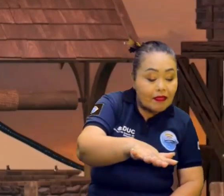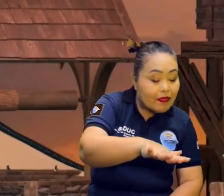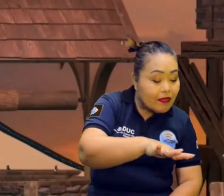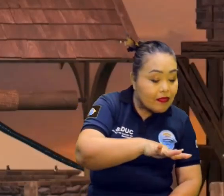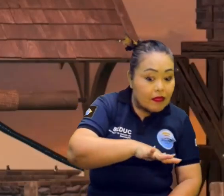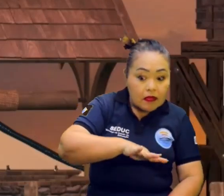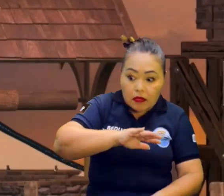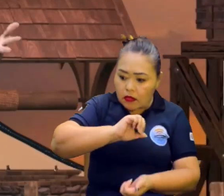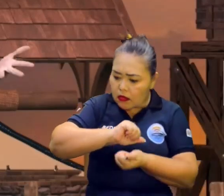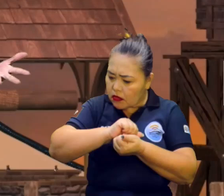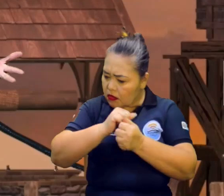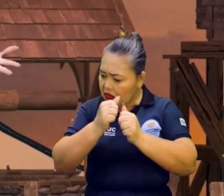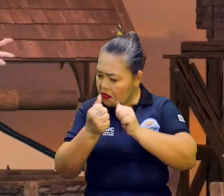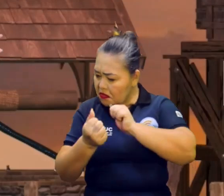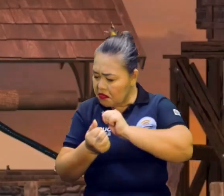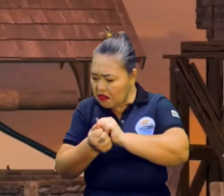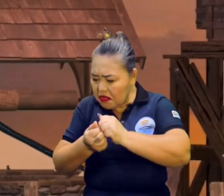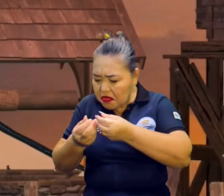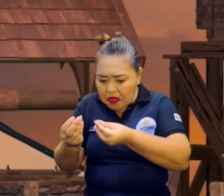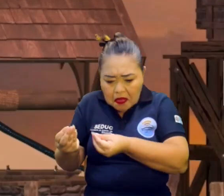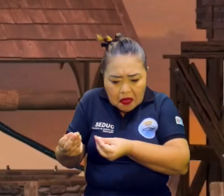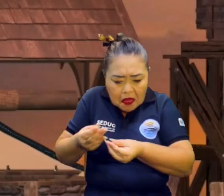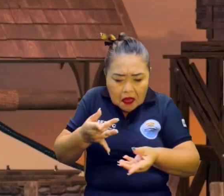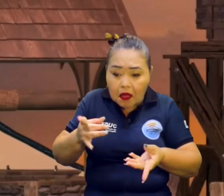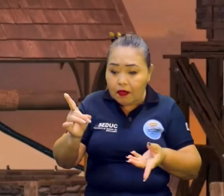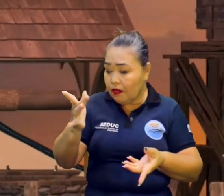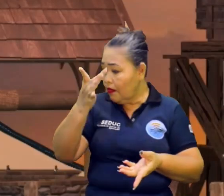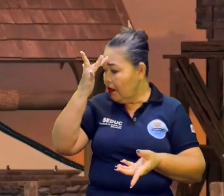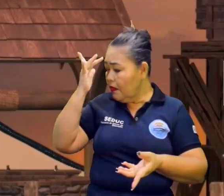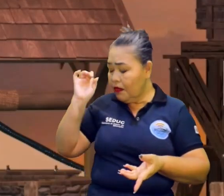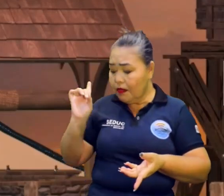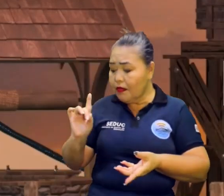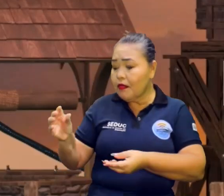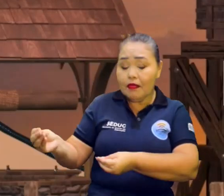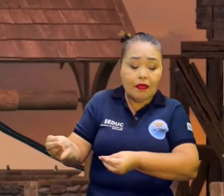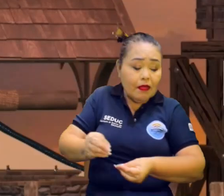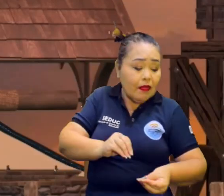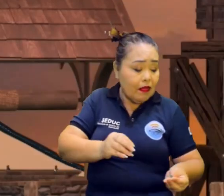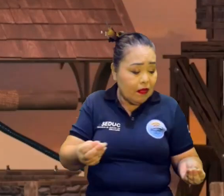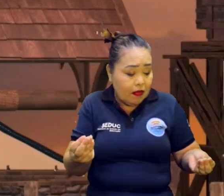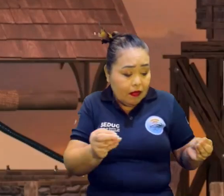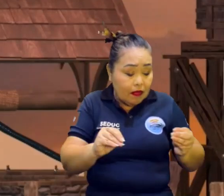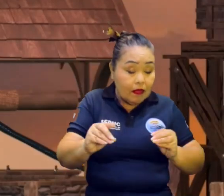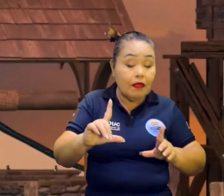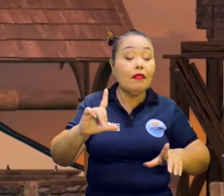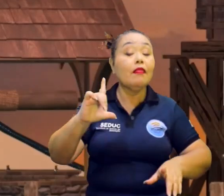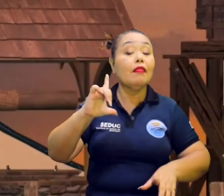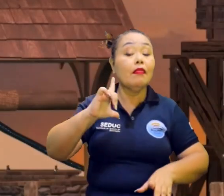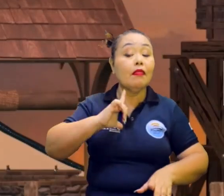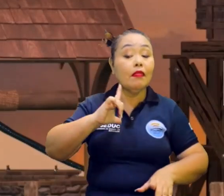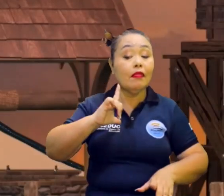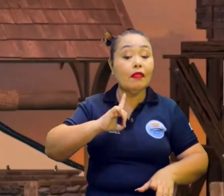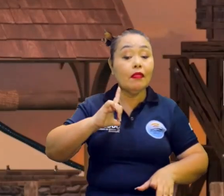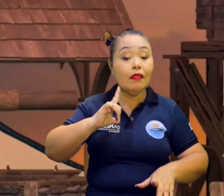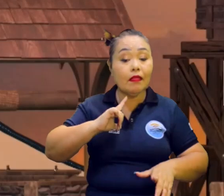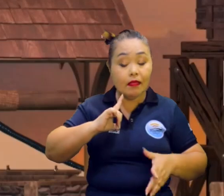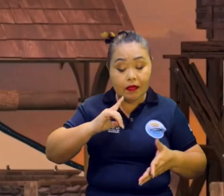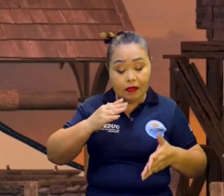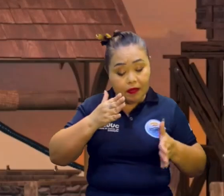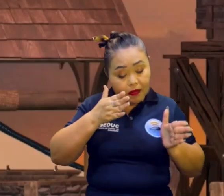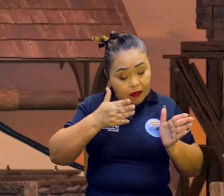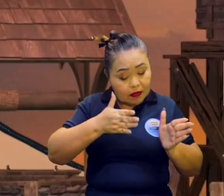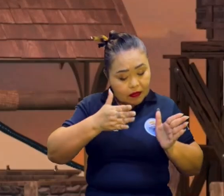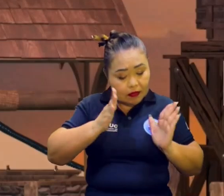modificado, manipulado pelo ser humano, a gente tem que vir com atendimento